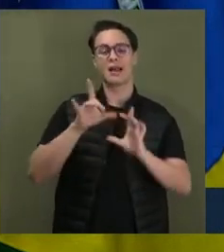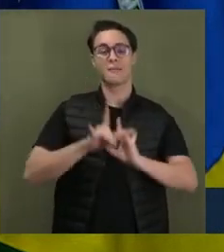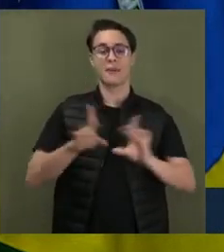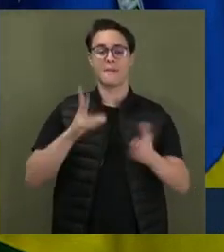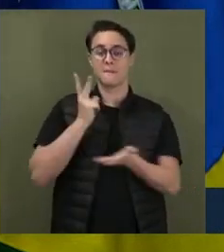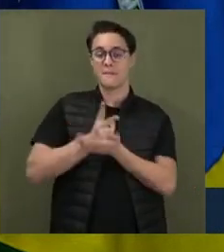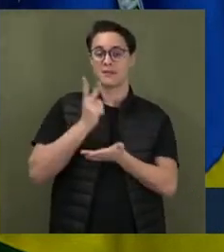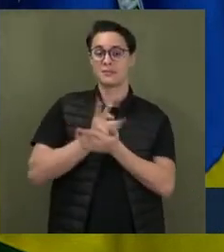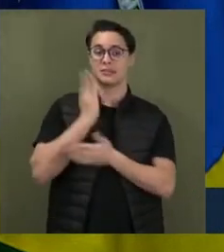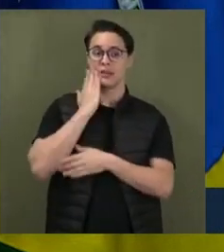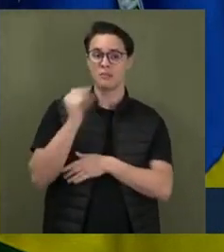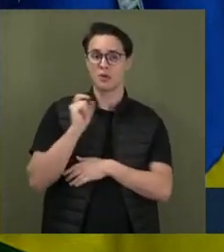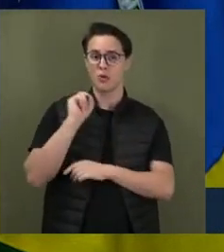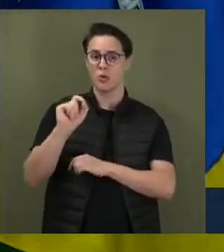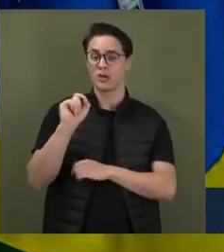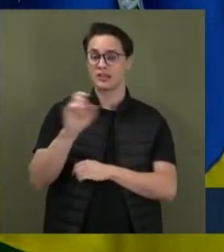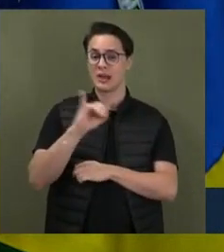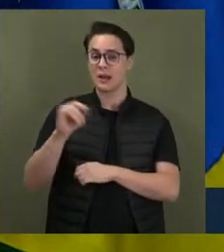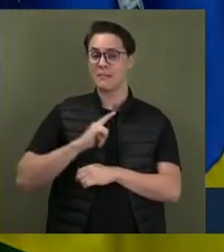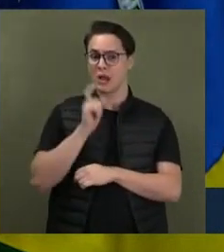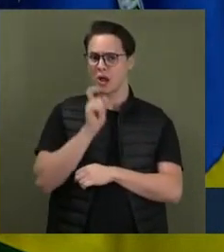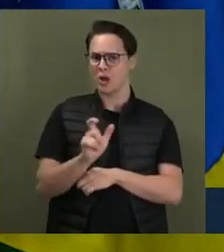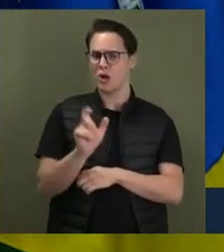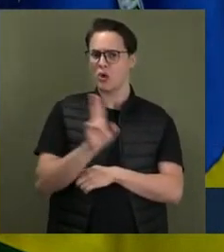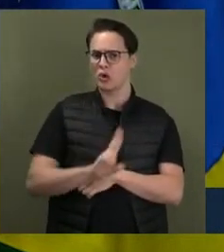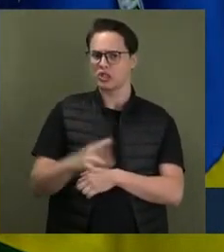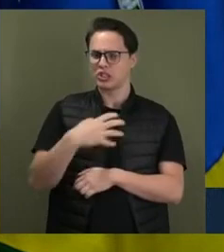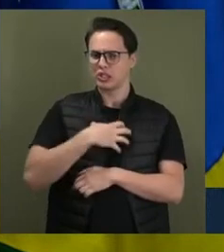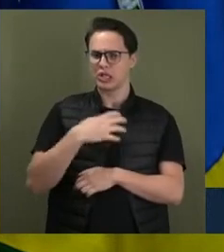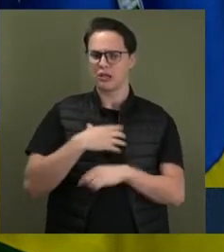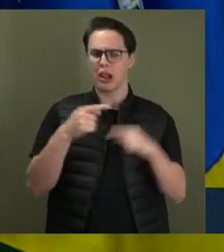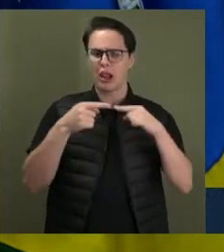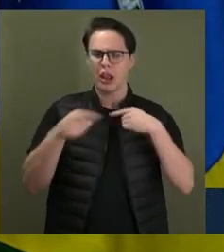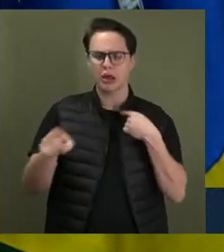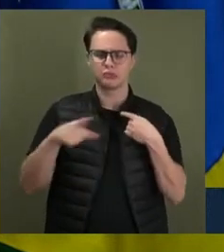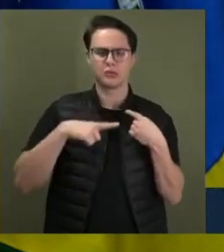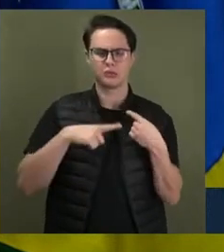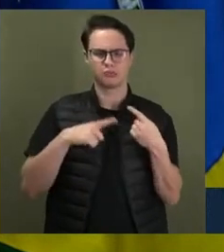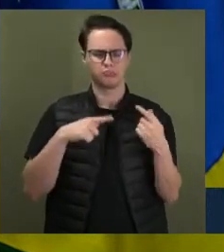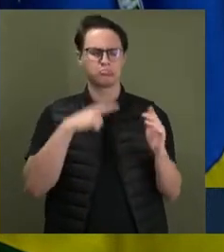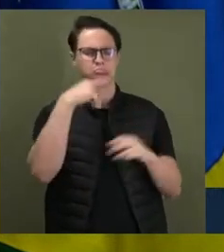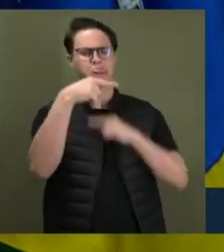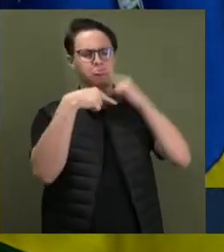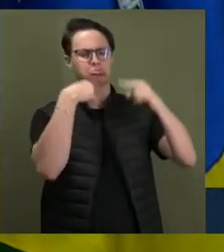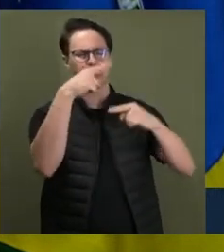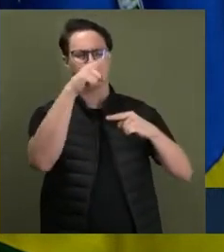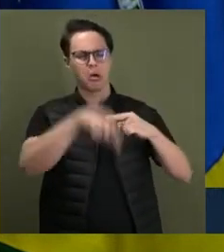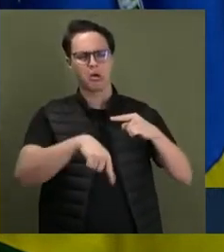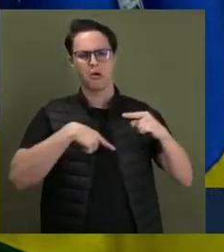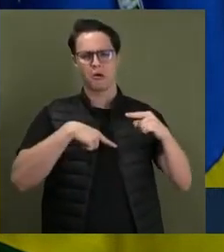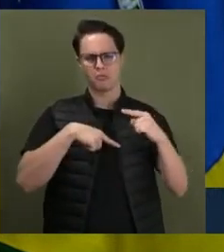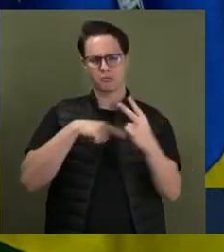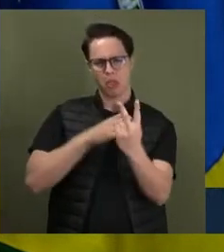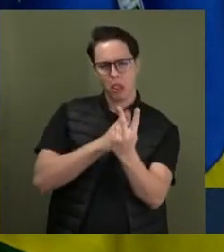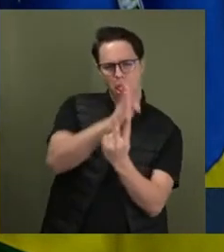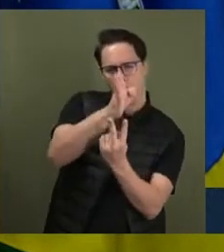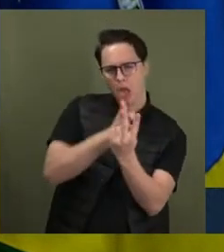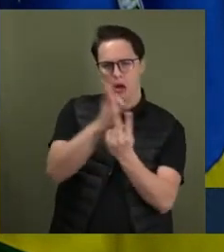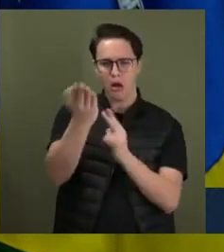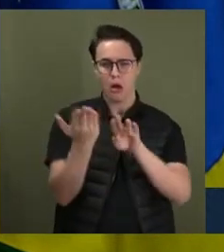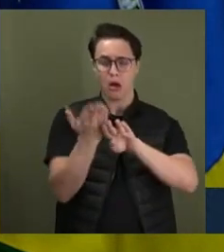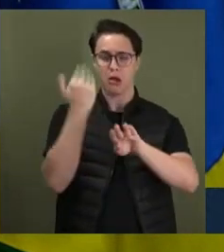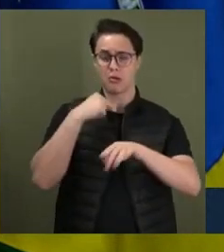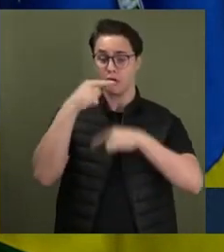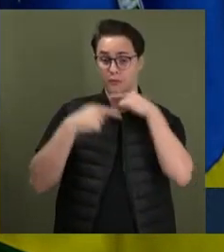a palavra é injustamente usada, confiando que ela possa ser contestada, não pela brutalidade do silêncio forçado, mas,